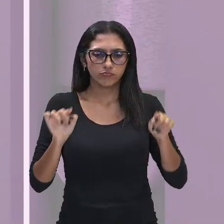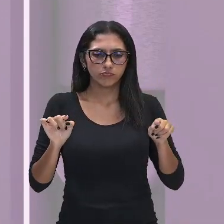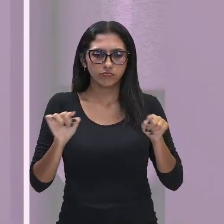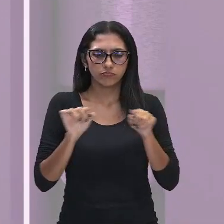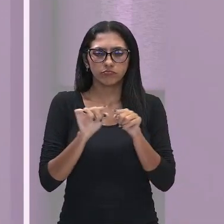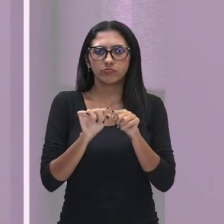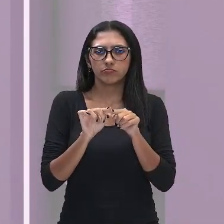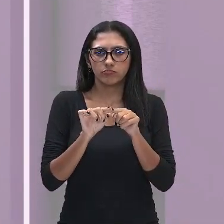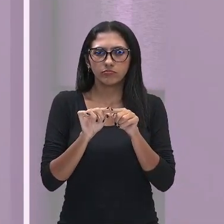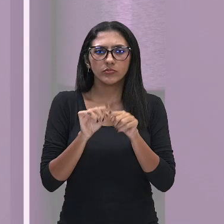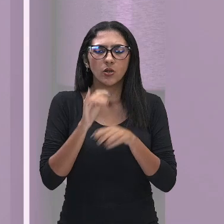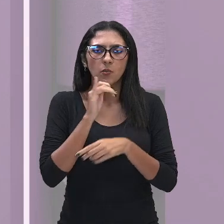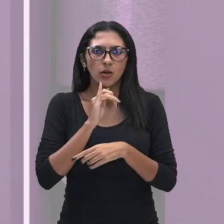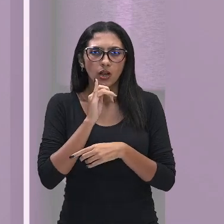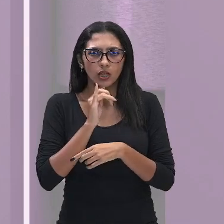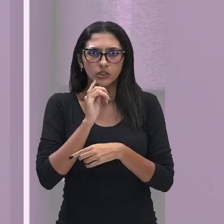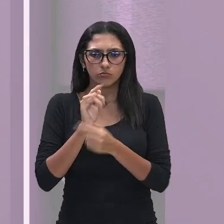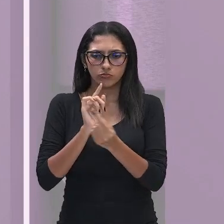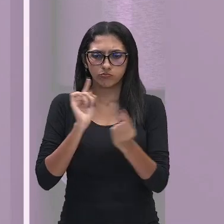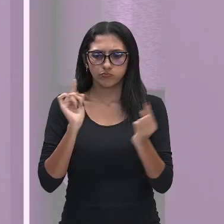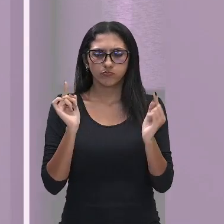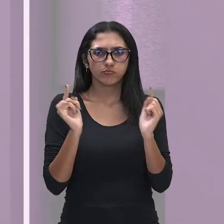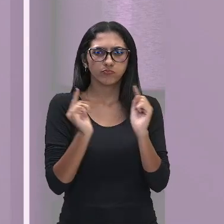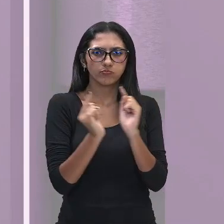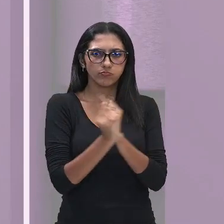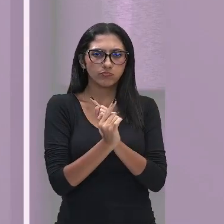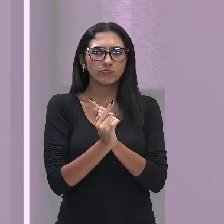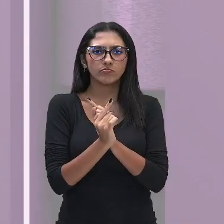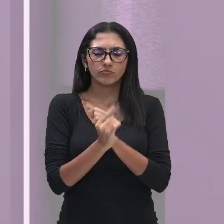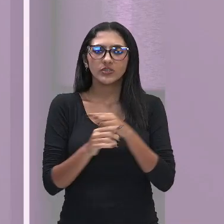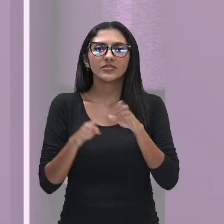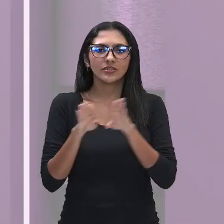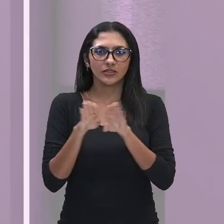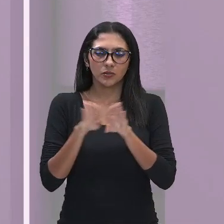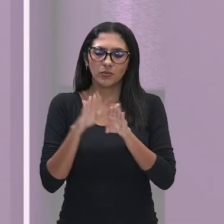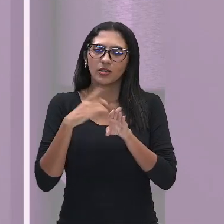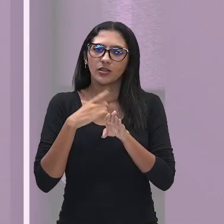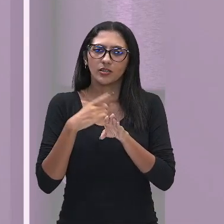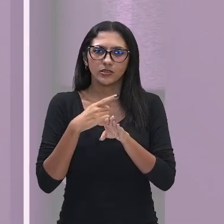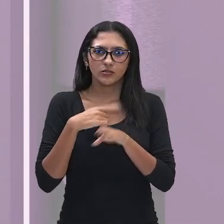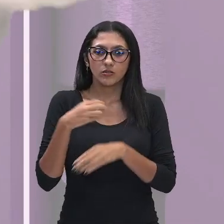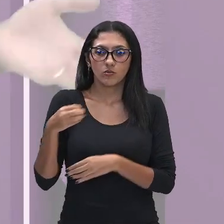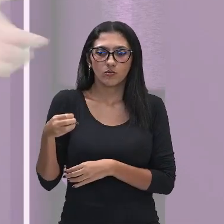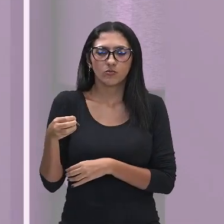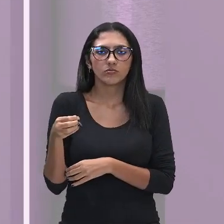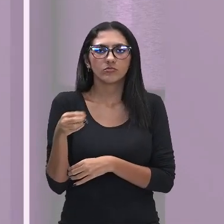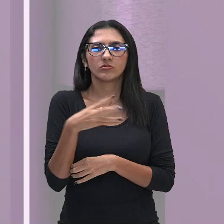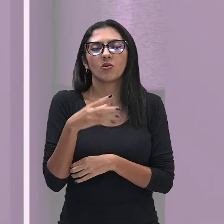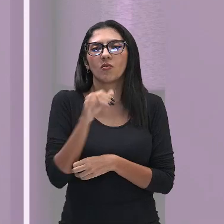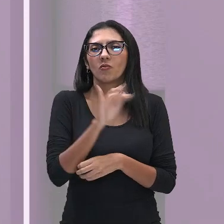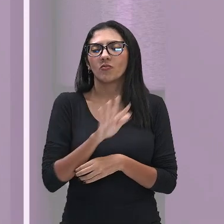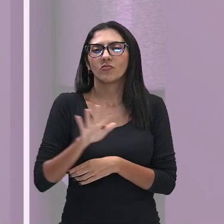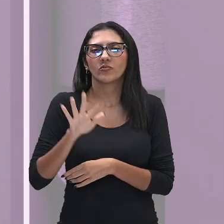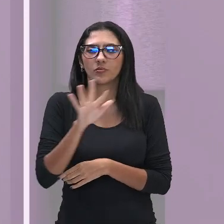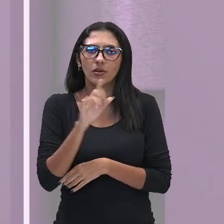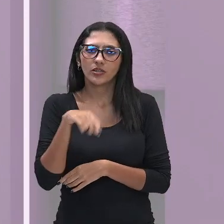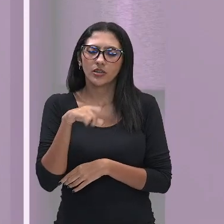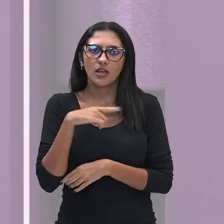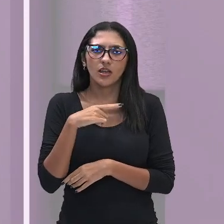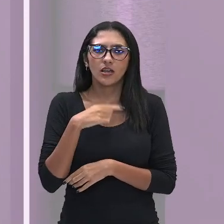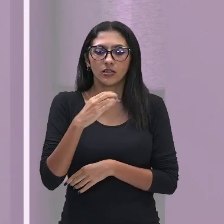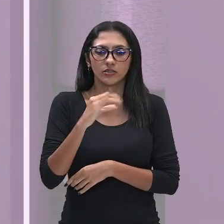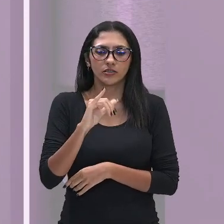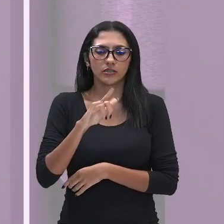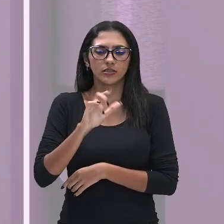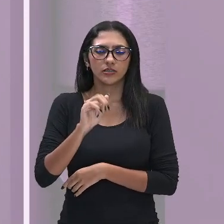pegar um retângulo, girar esse retângulo e você vai ver que a formação, ao girar esse retângulo, será de